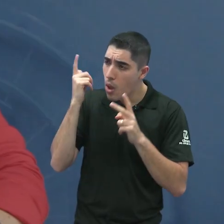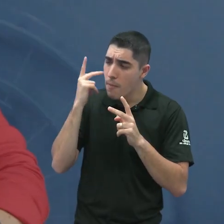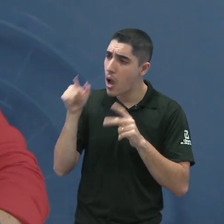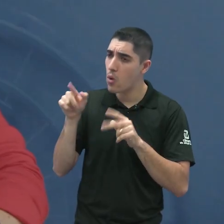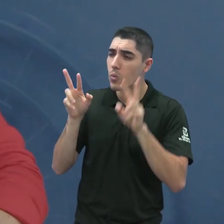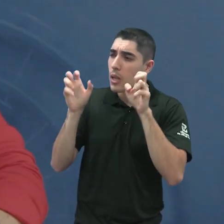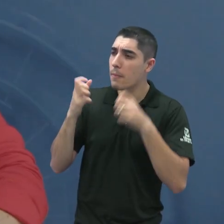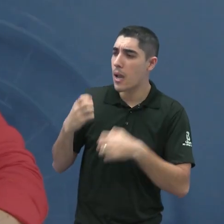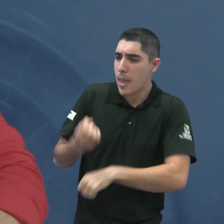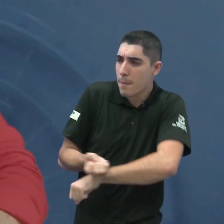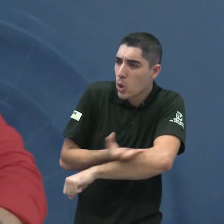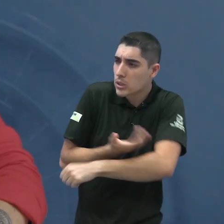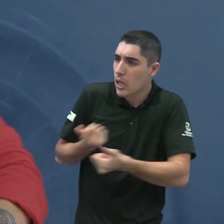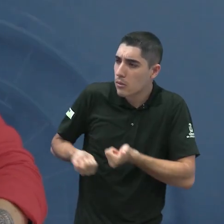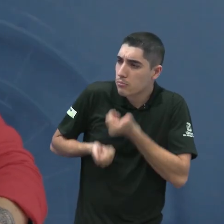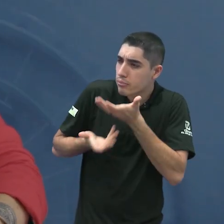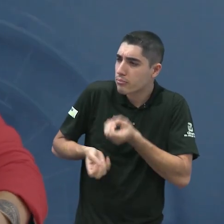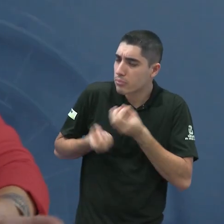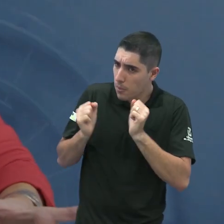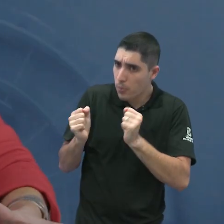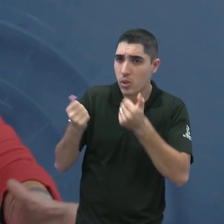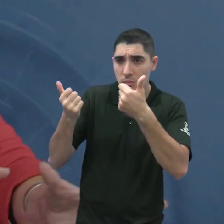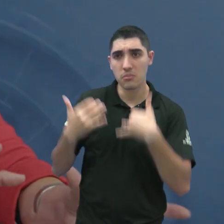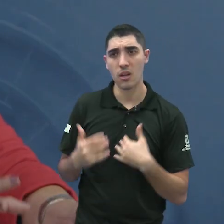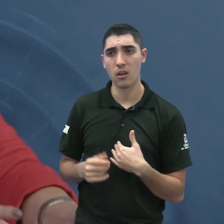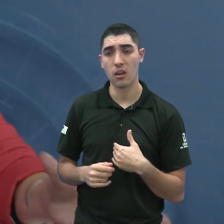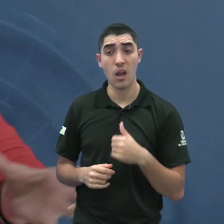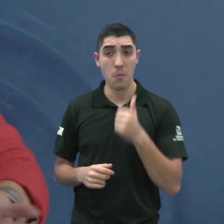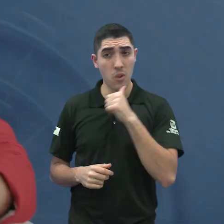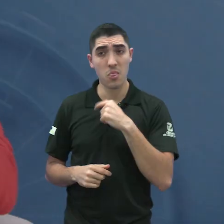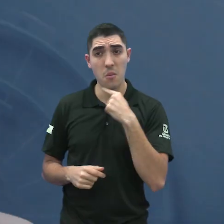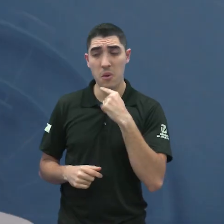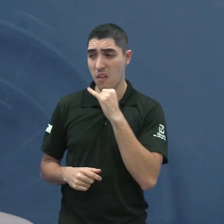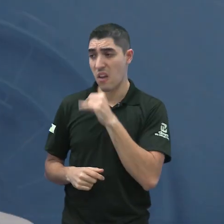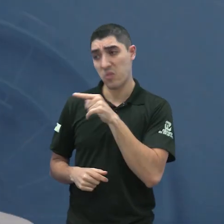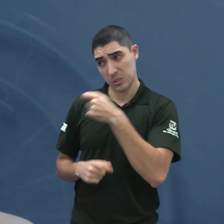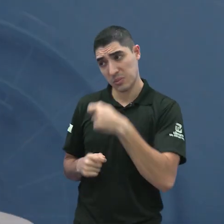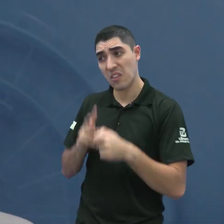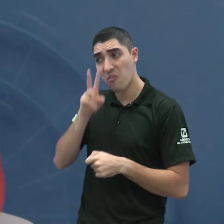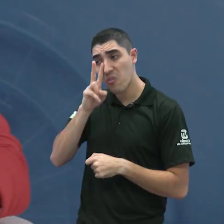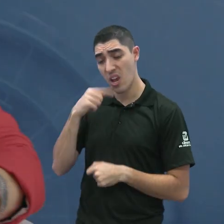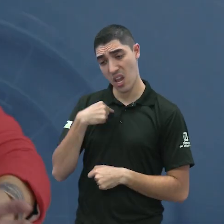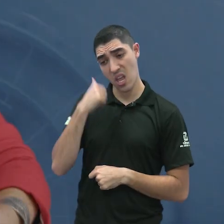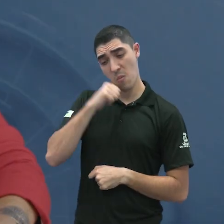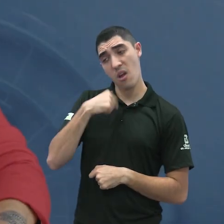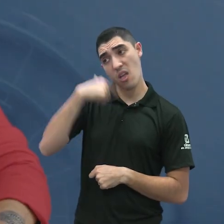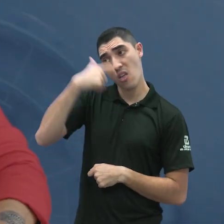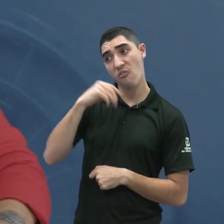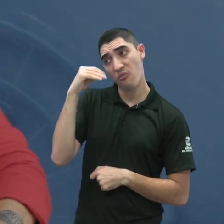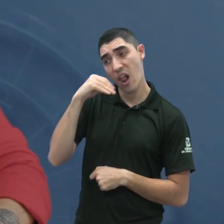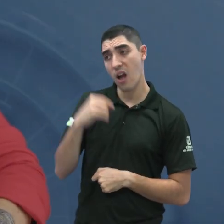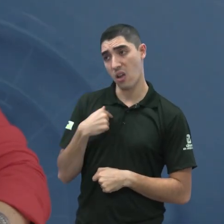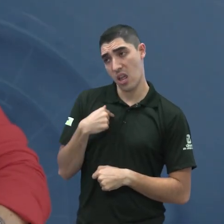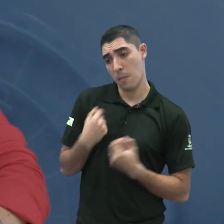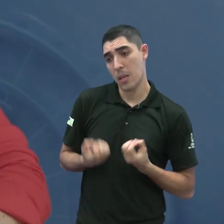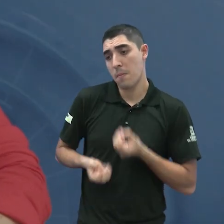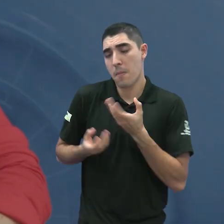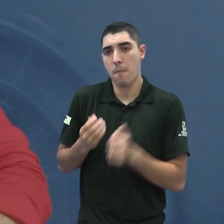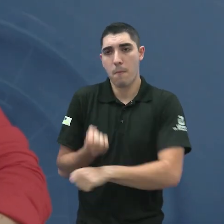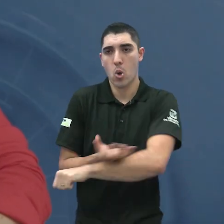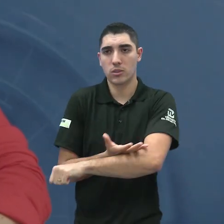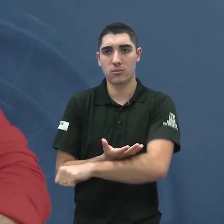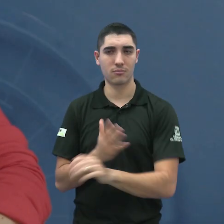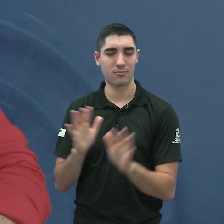e desconstruindo esse papel. Não, você tem que ser forte, eu sou mais frágil, a mulher fala das emoções. Às vezes a